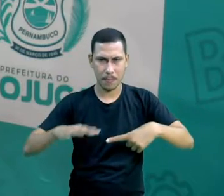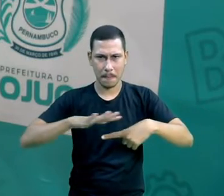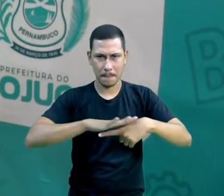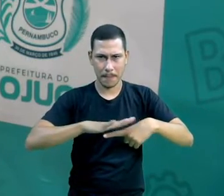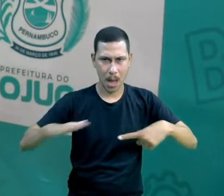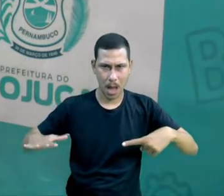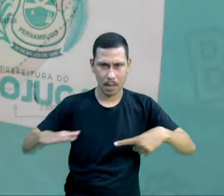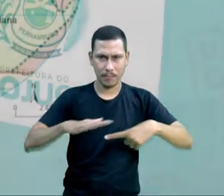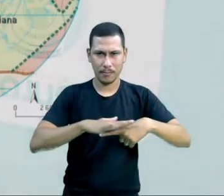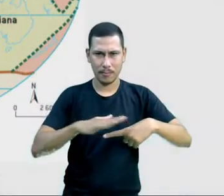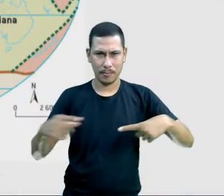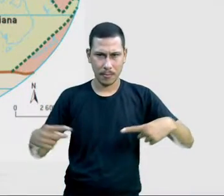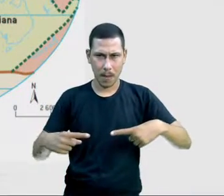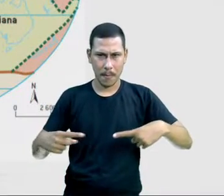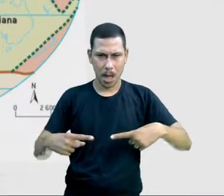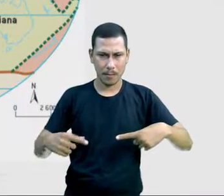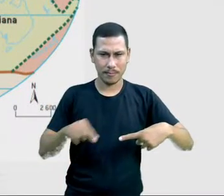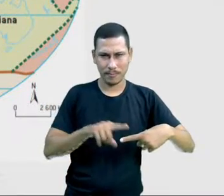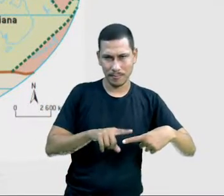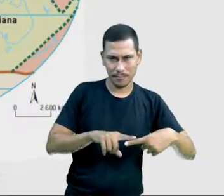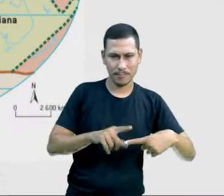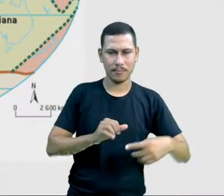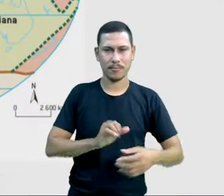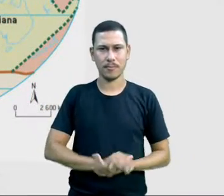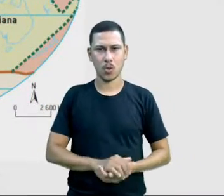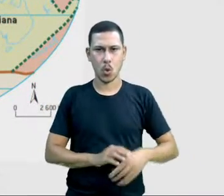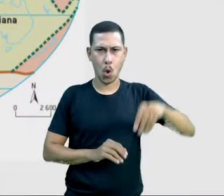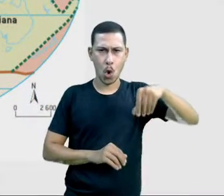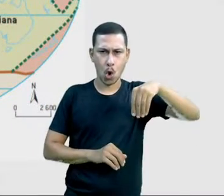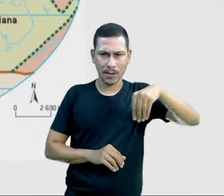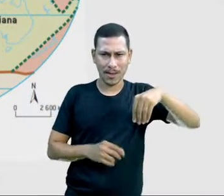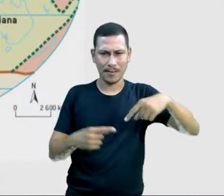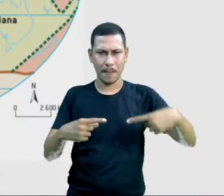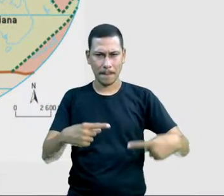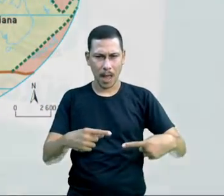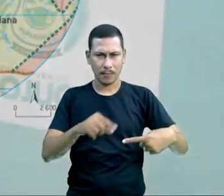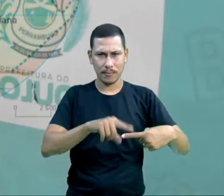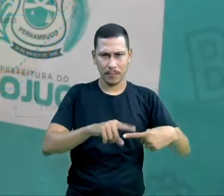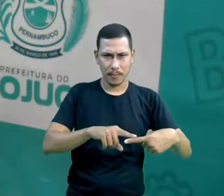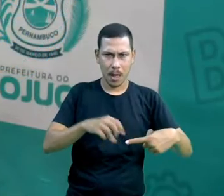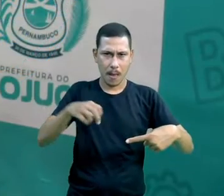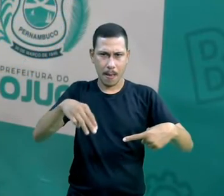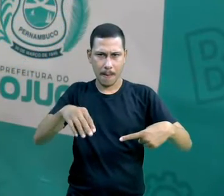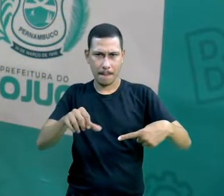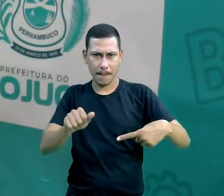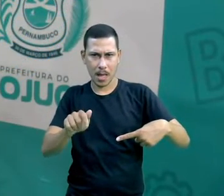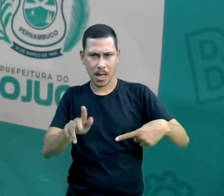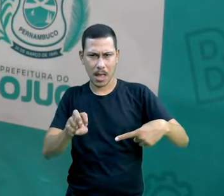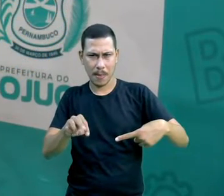a crosta terrestre e o magma, que dá então suporte aos continentes, que dá o suporte